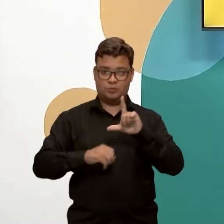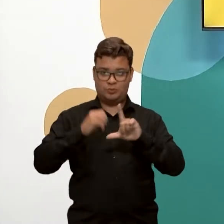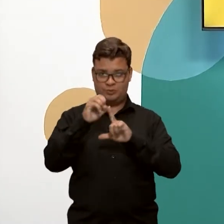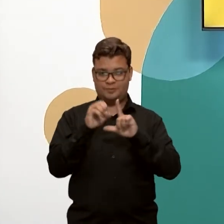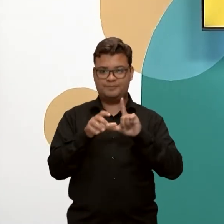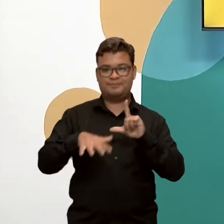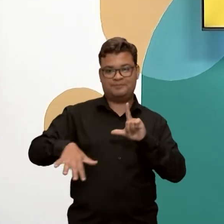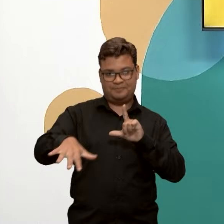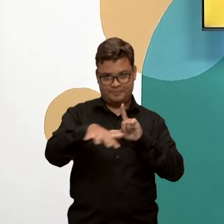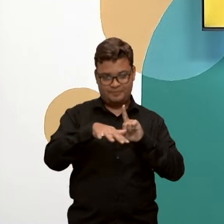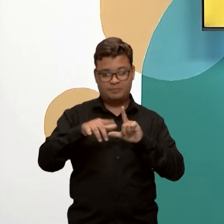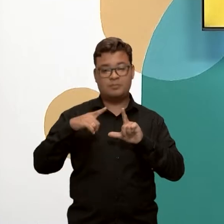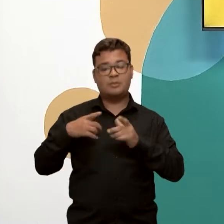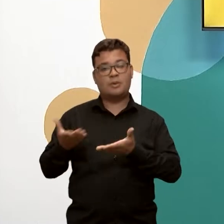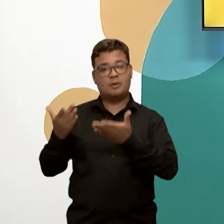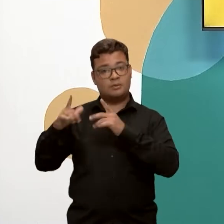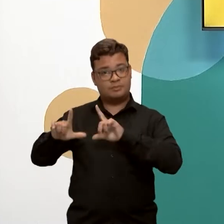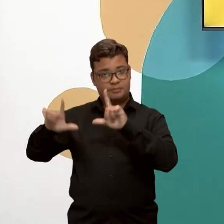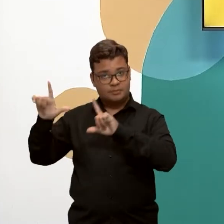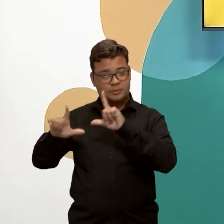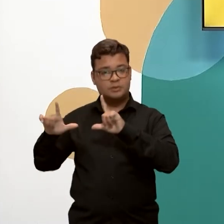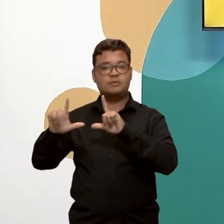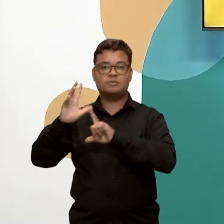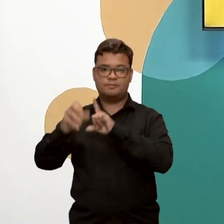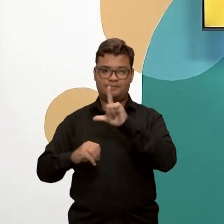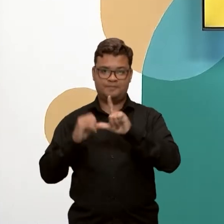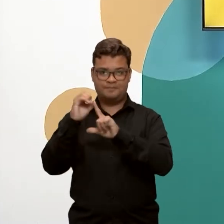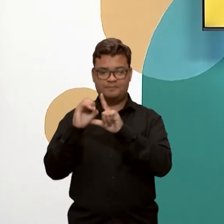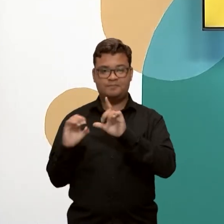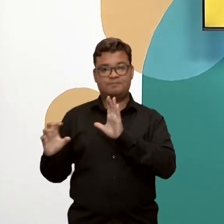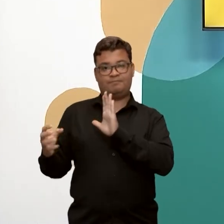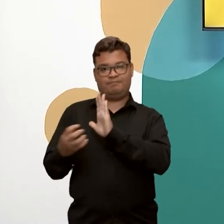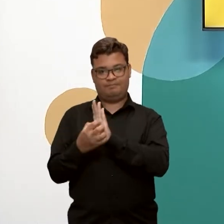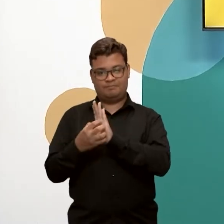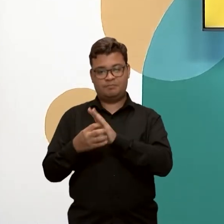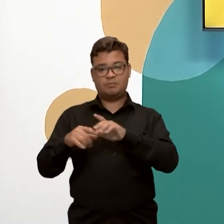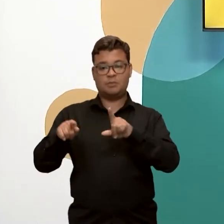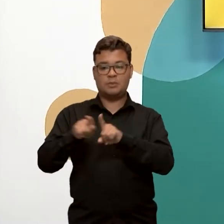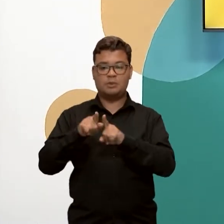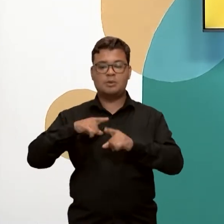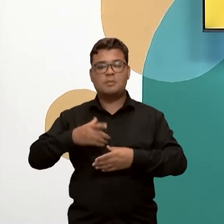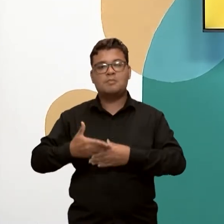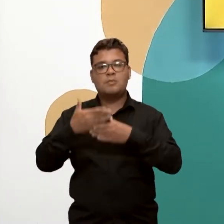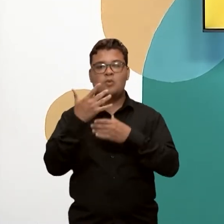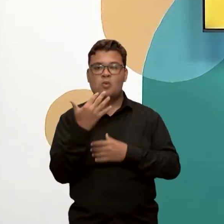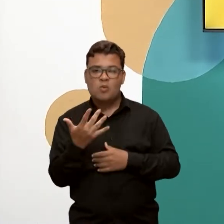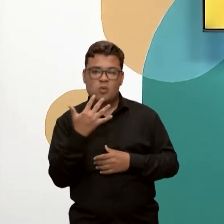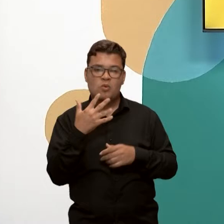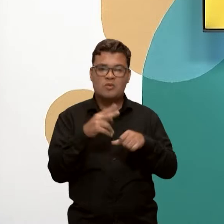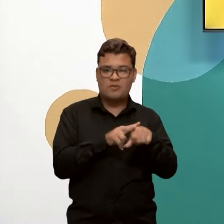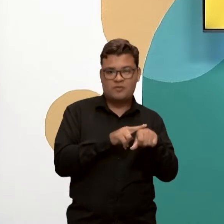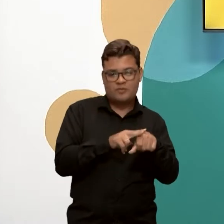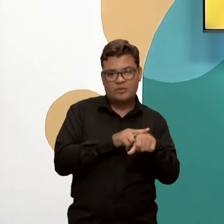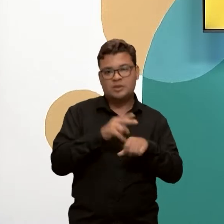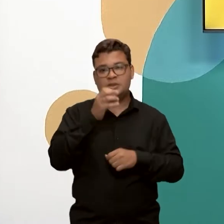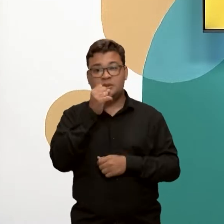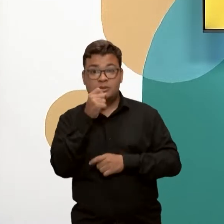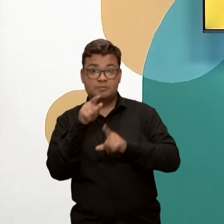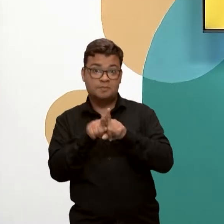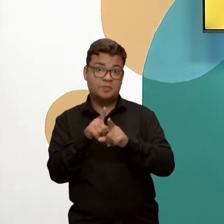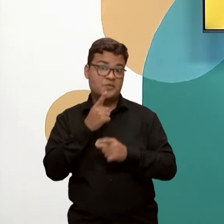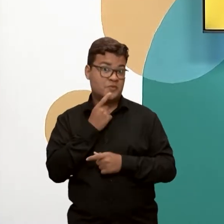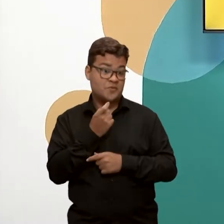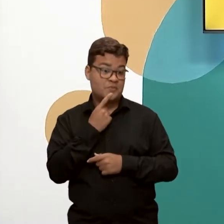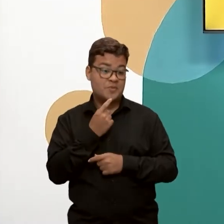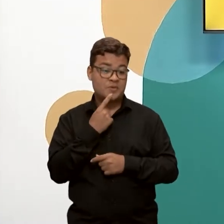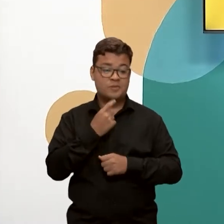de mim é uma televisão com a logo do programa e uma parede colorida com tonalidades de verde, laranja e